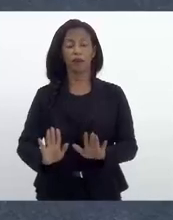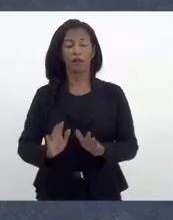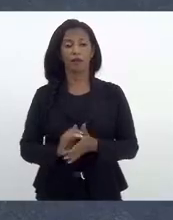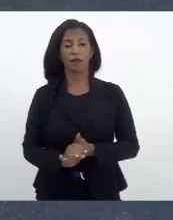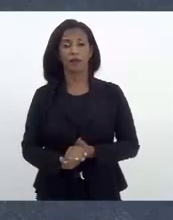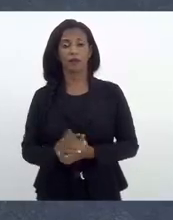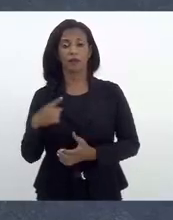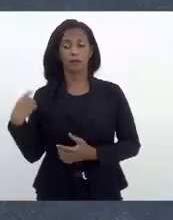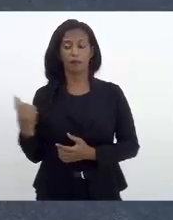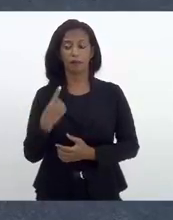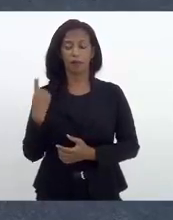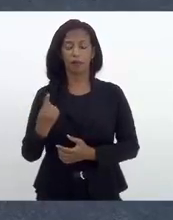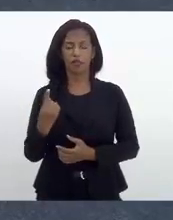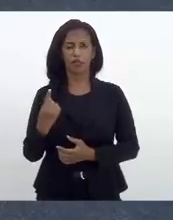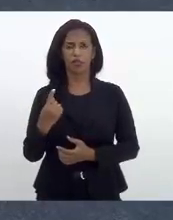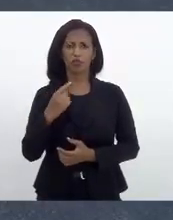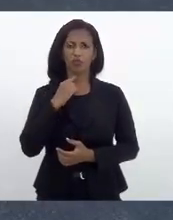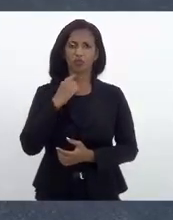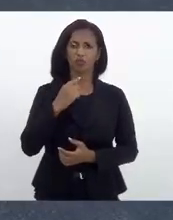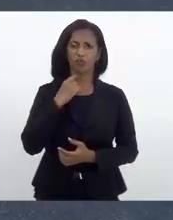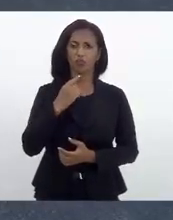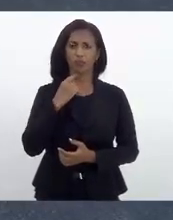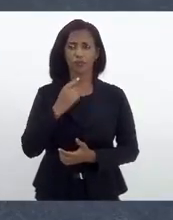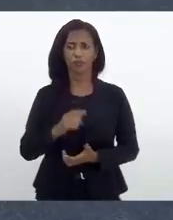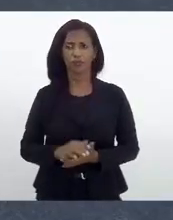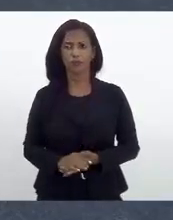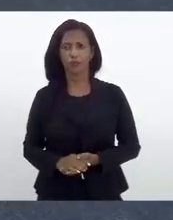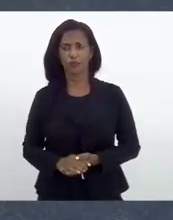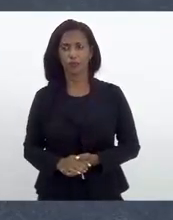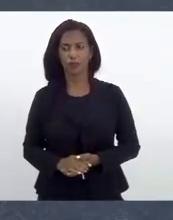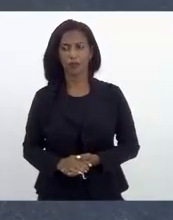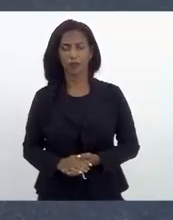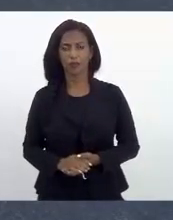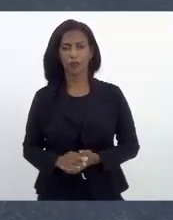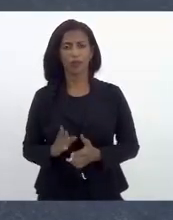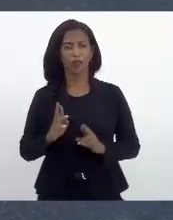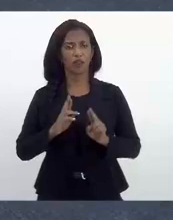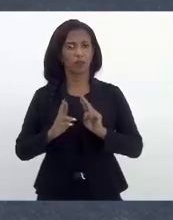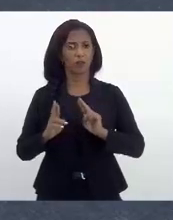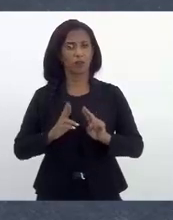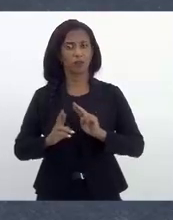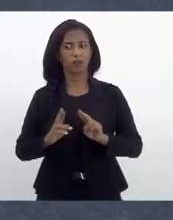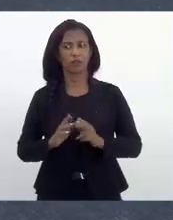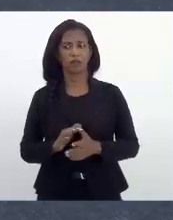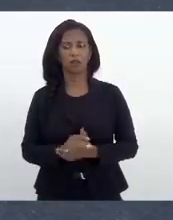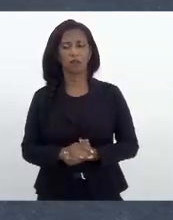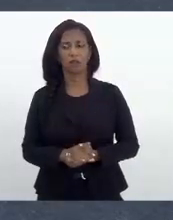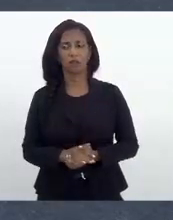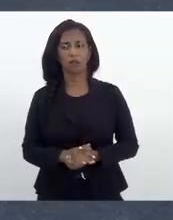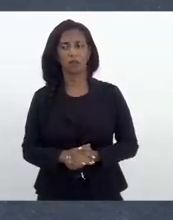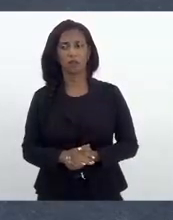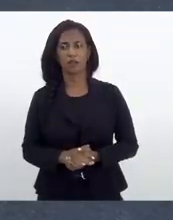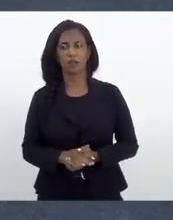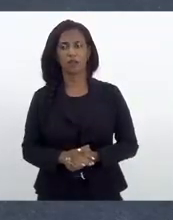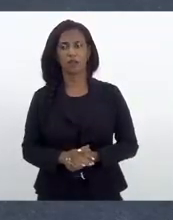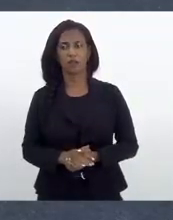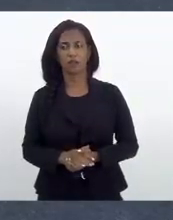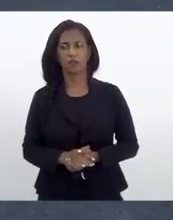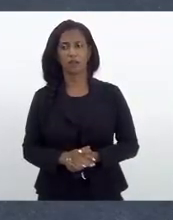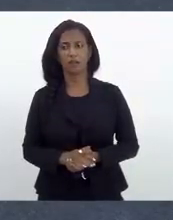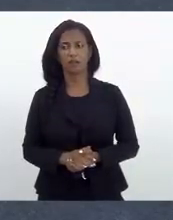para a gente ainda estamos com dúvida em relação peraí deixa eu pegar aqui